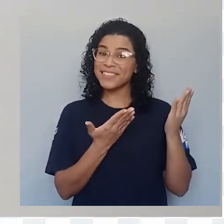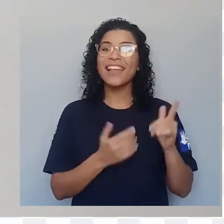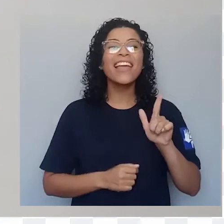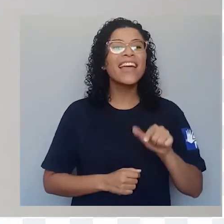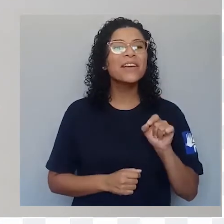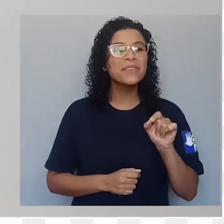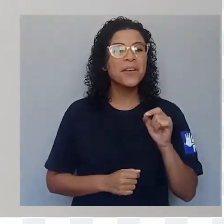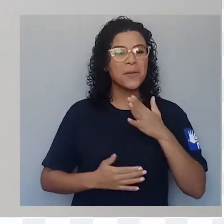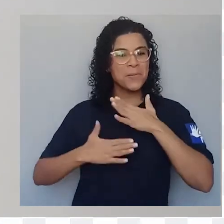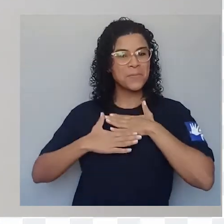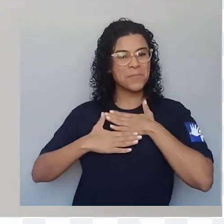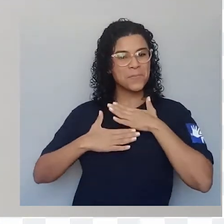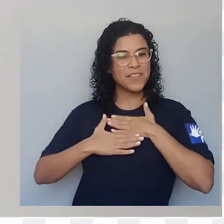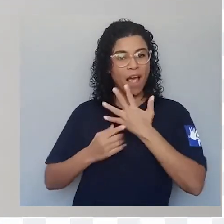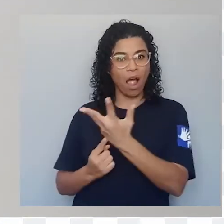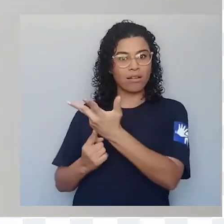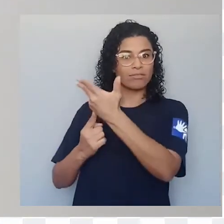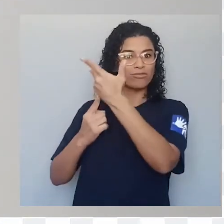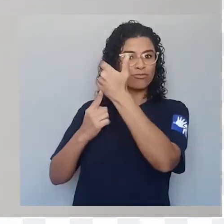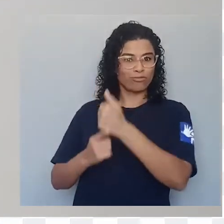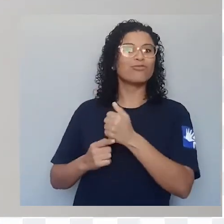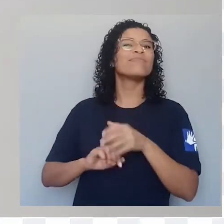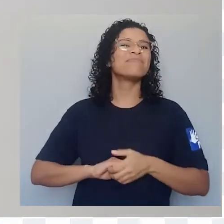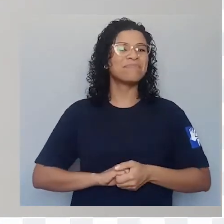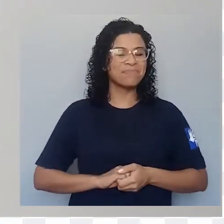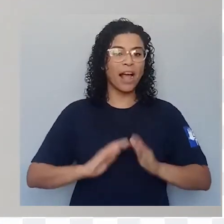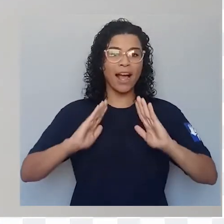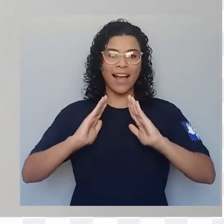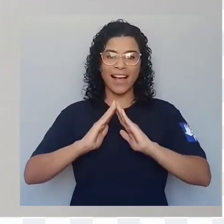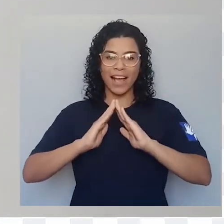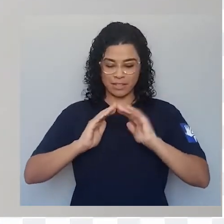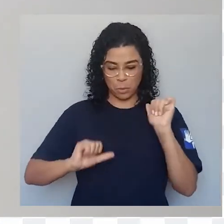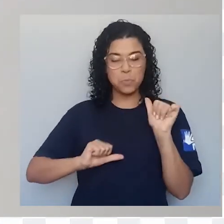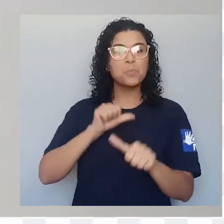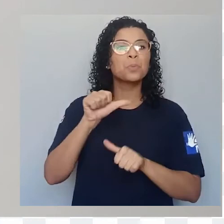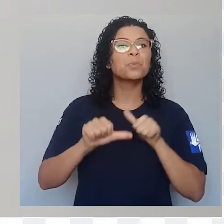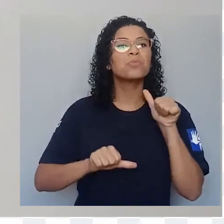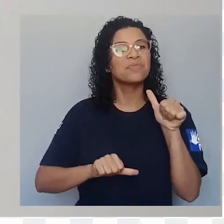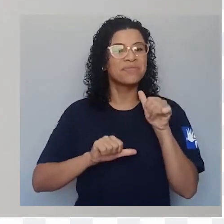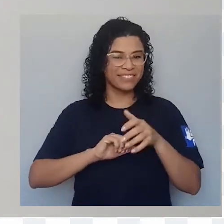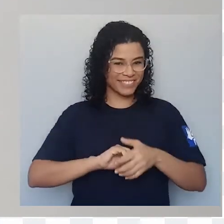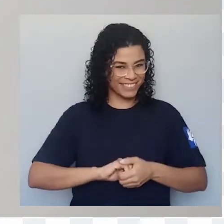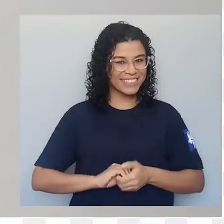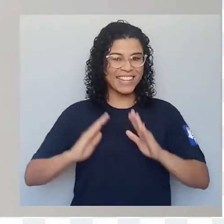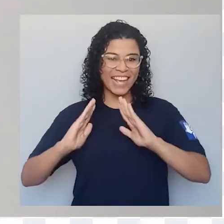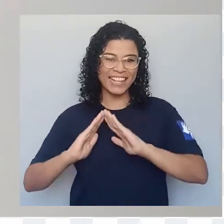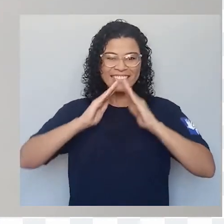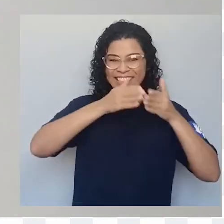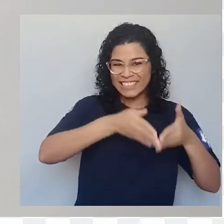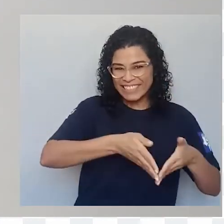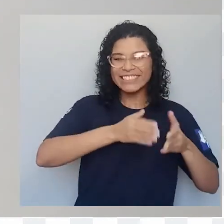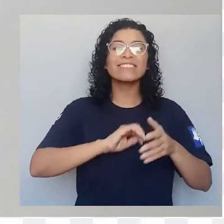Essa foi a minha obra de arte. A casa invertida ou a